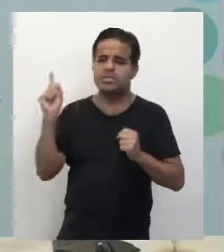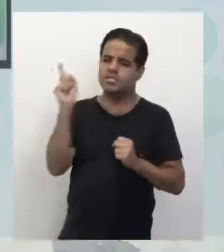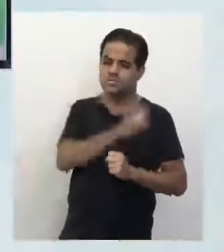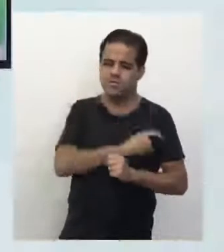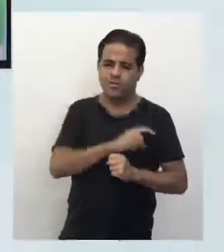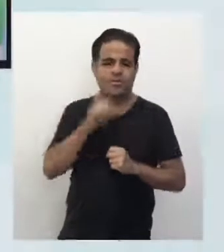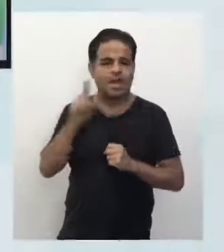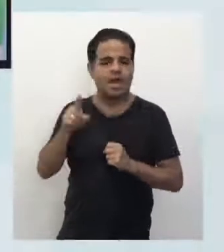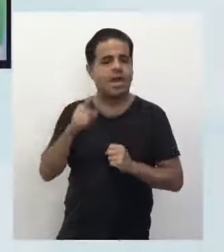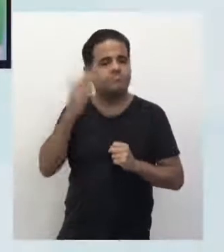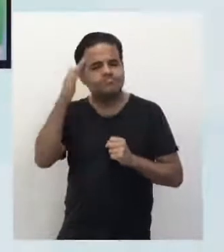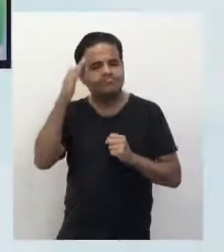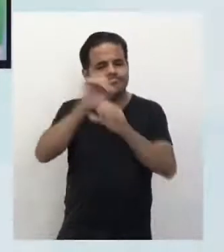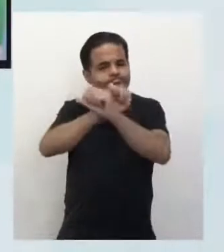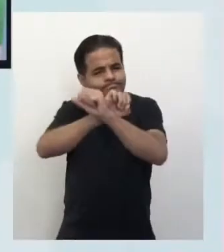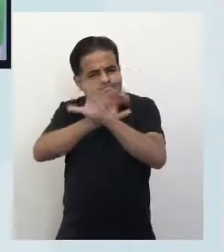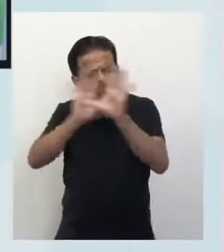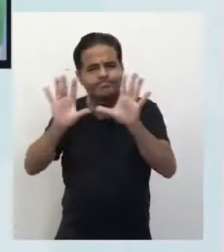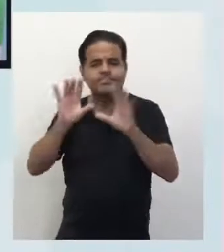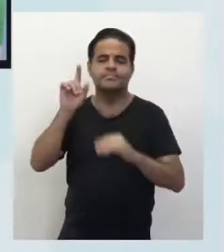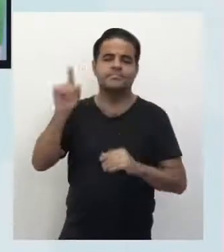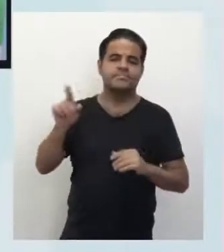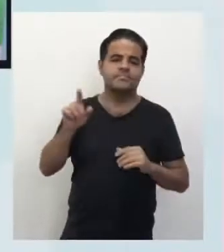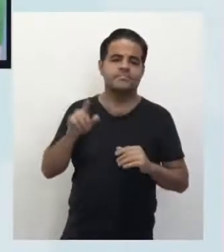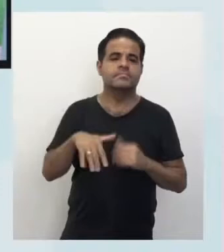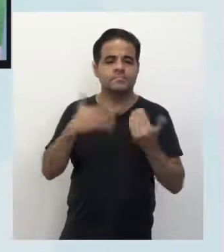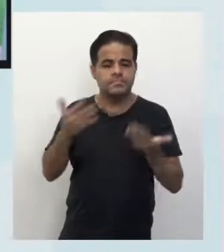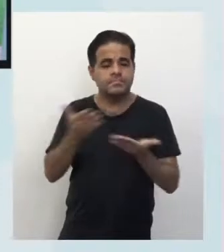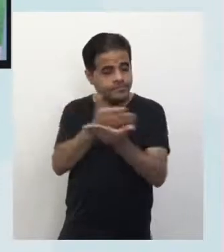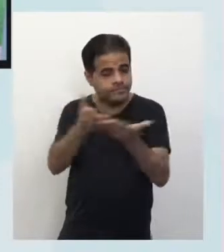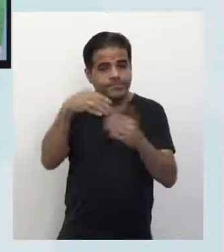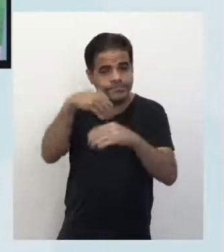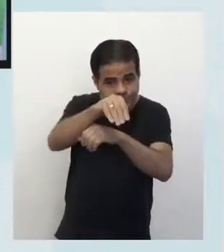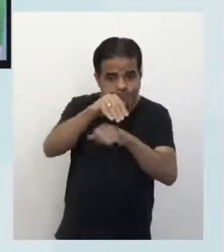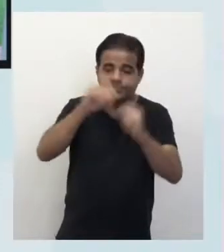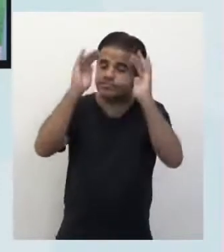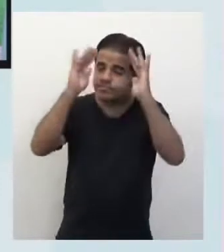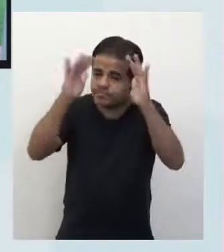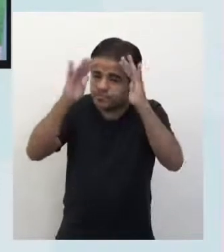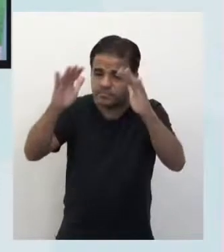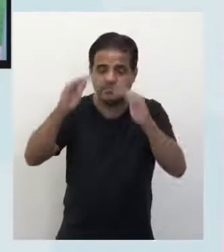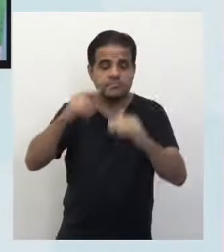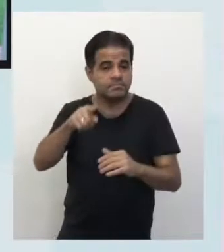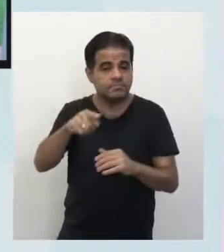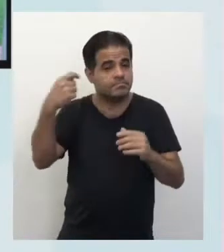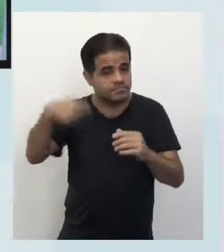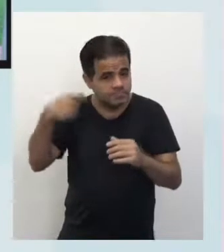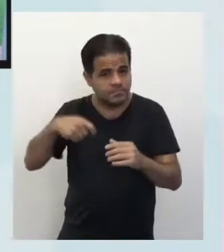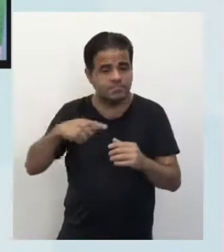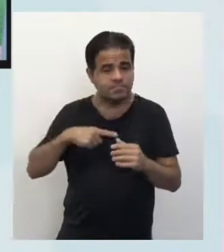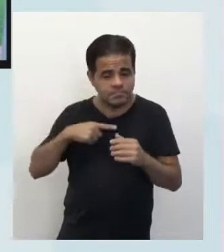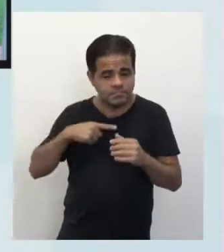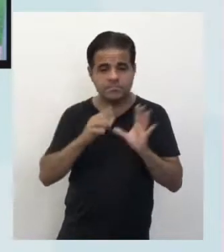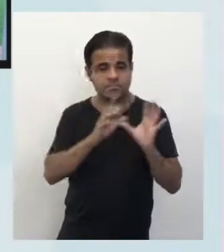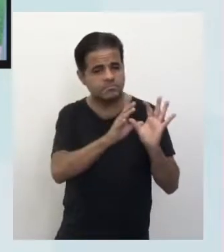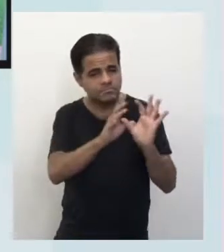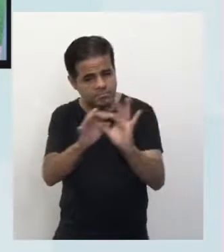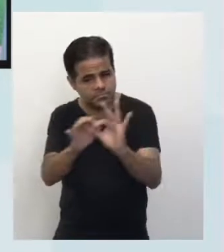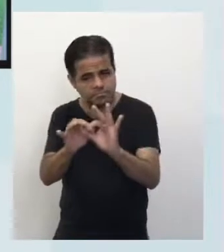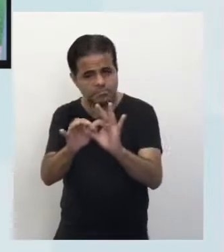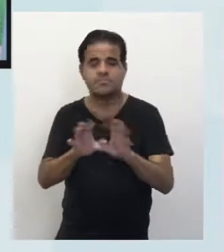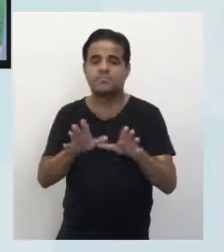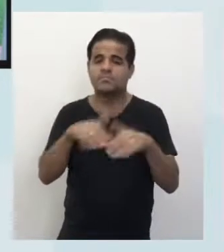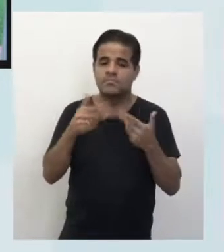de compreendê-la, tá? Então, foi mais para vocês pensarem nesse sentido que eu tenho que ter um contexto.